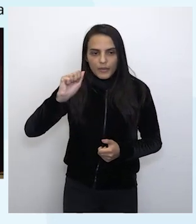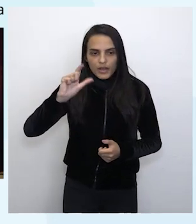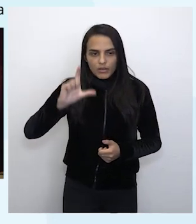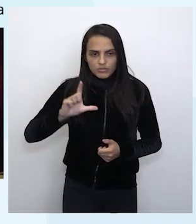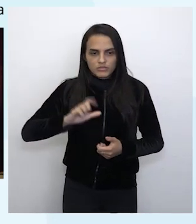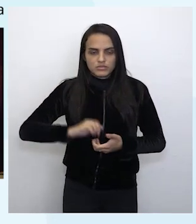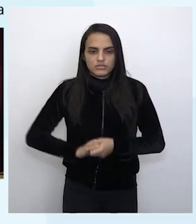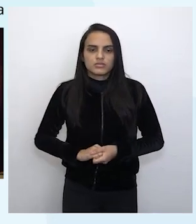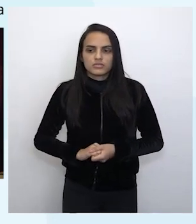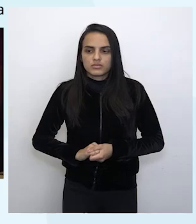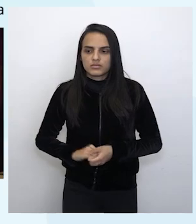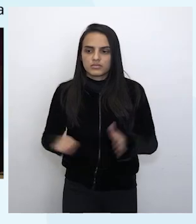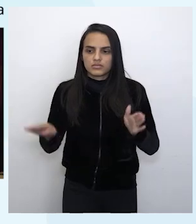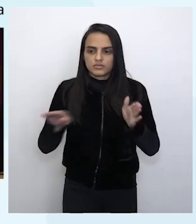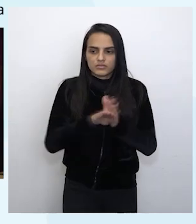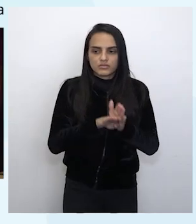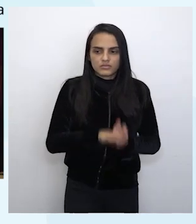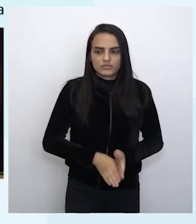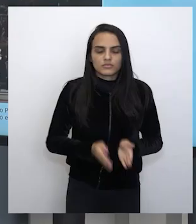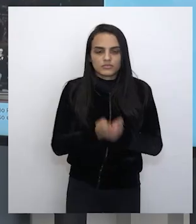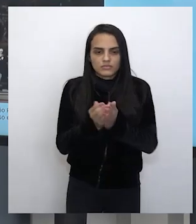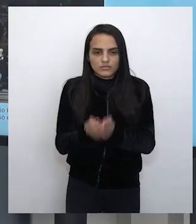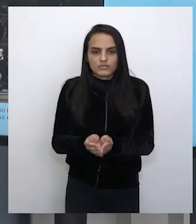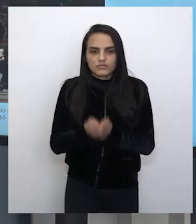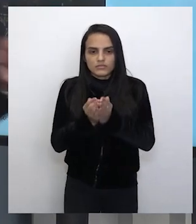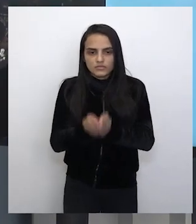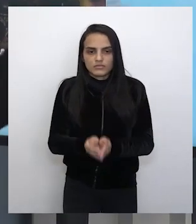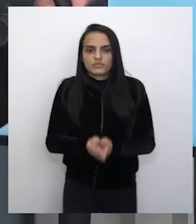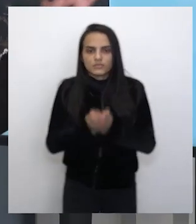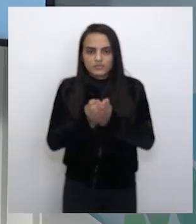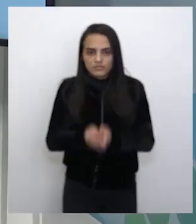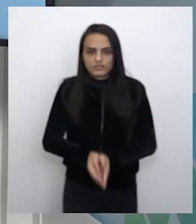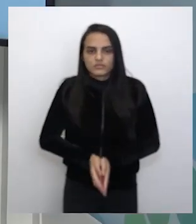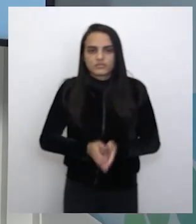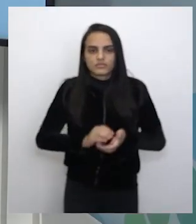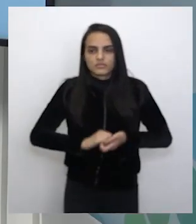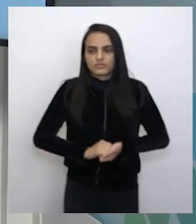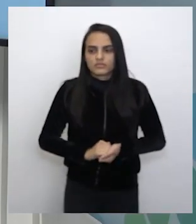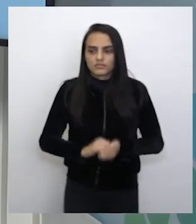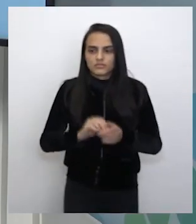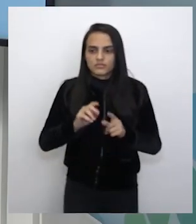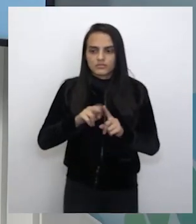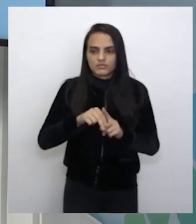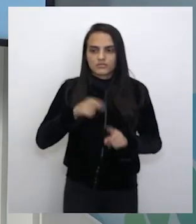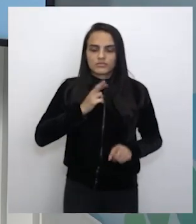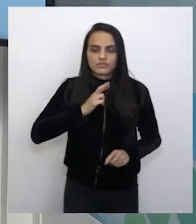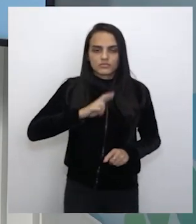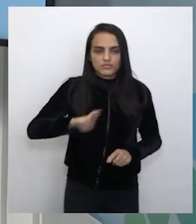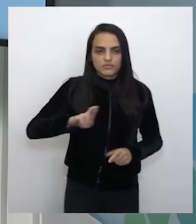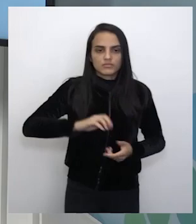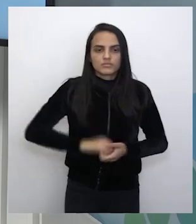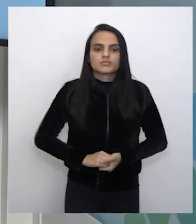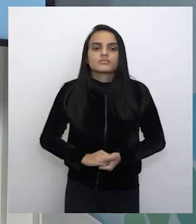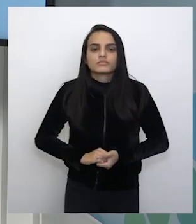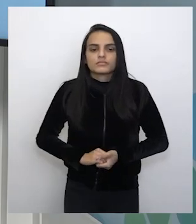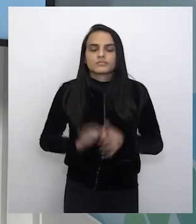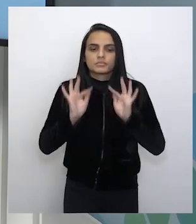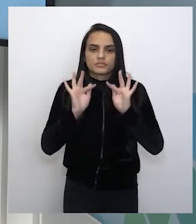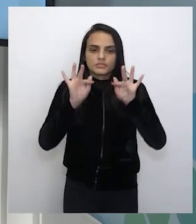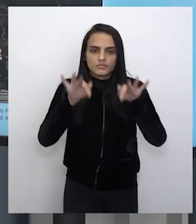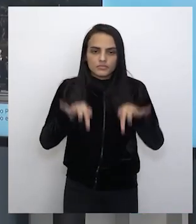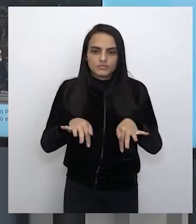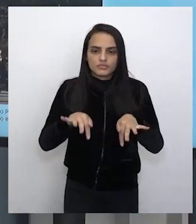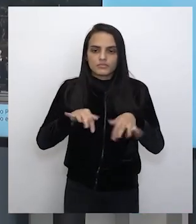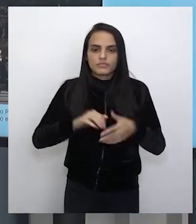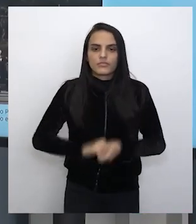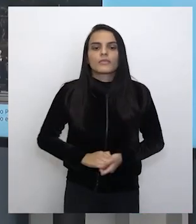juntos aí, para começar todo um trabalho de catequização dos povos ameríndios que já estavam aqui, tá? E aí, gente, no final, né, lá